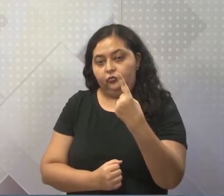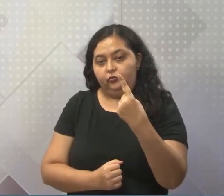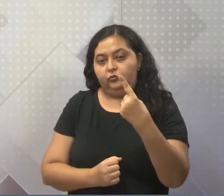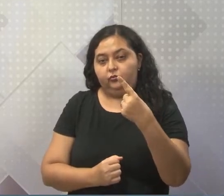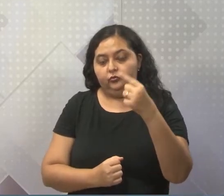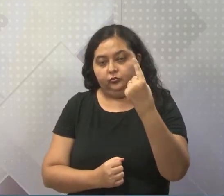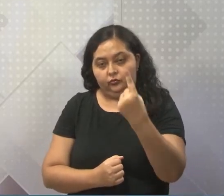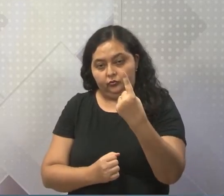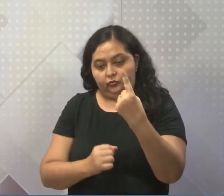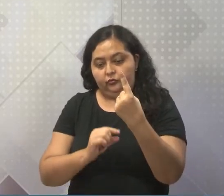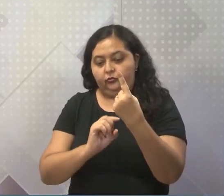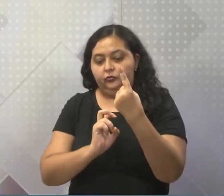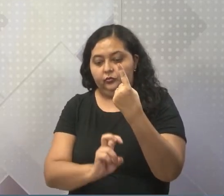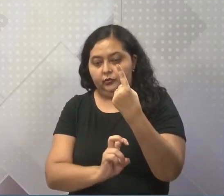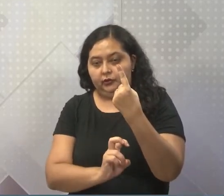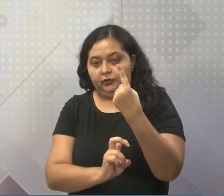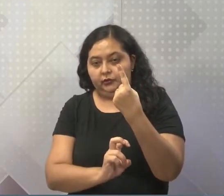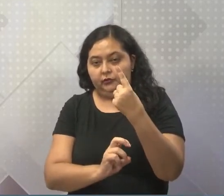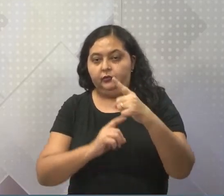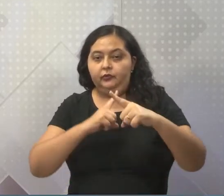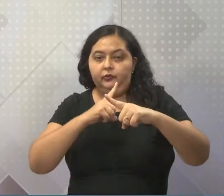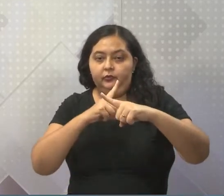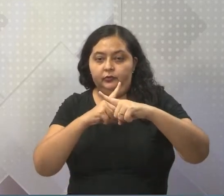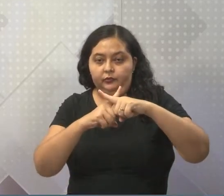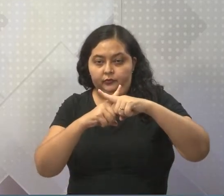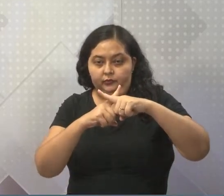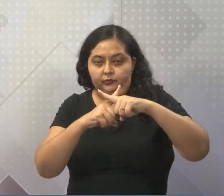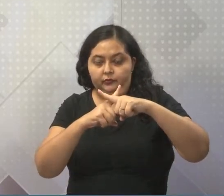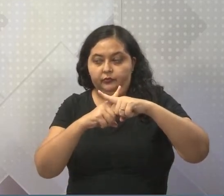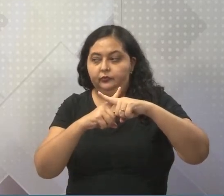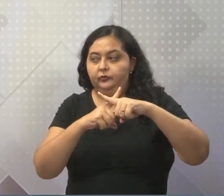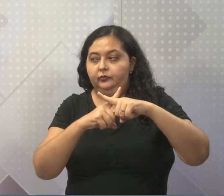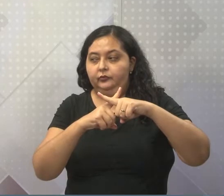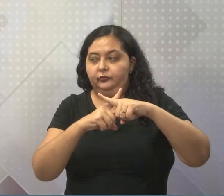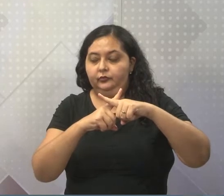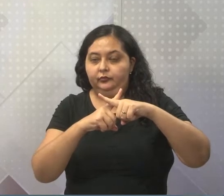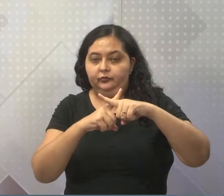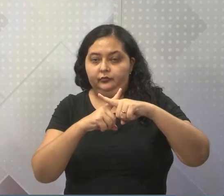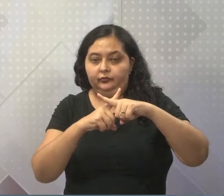1/5, e eu multiplicar